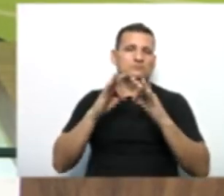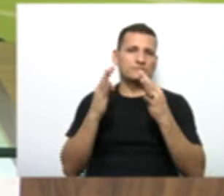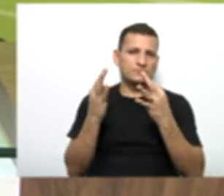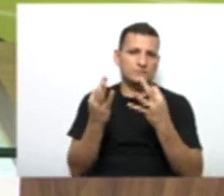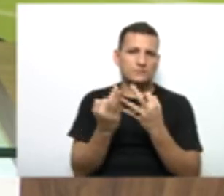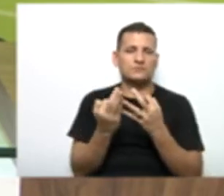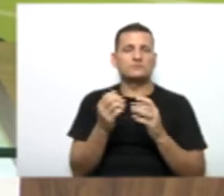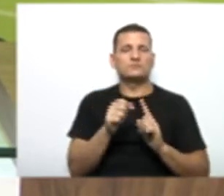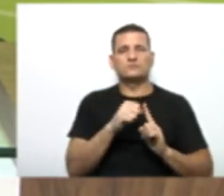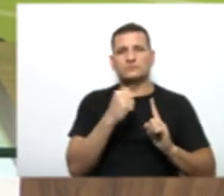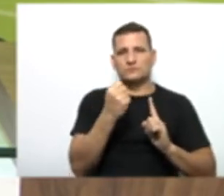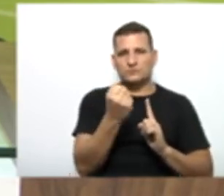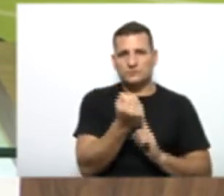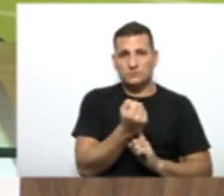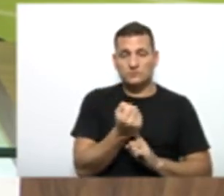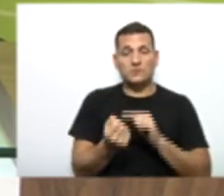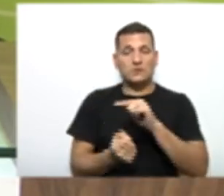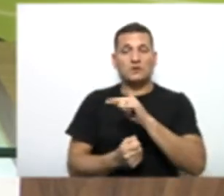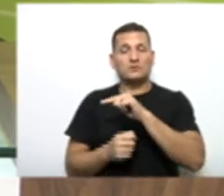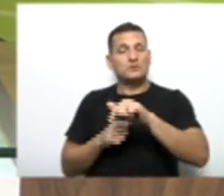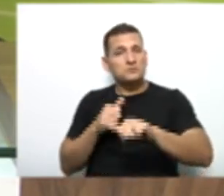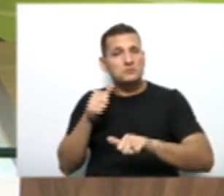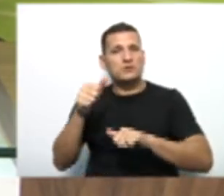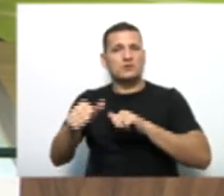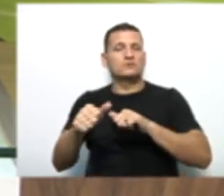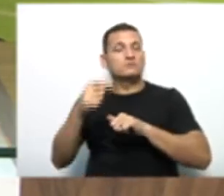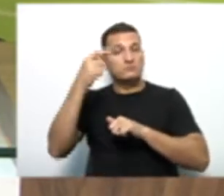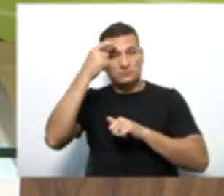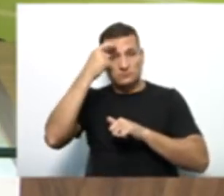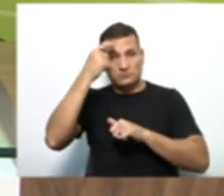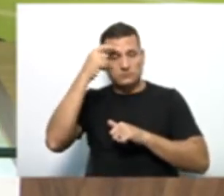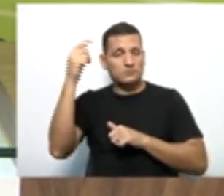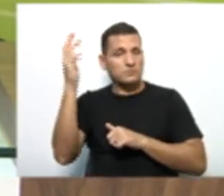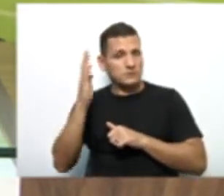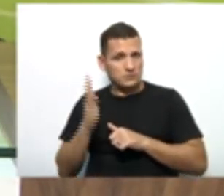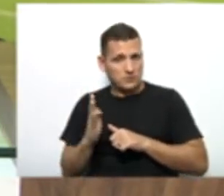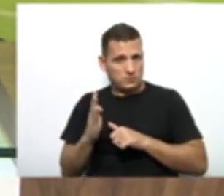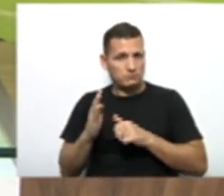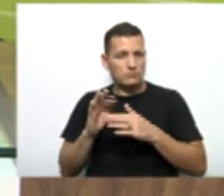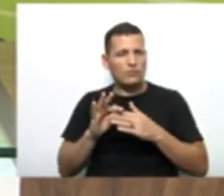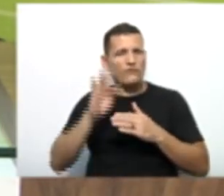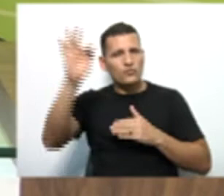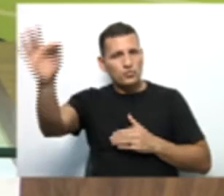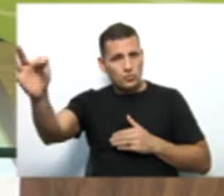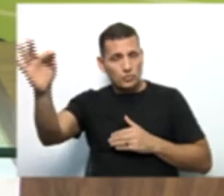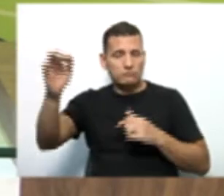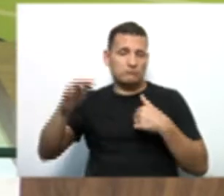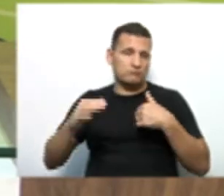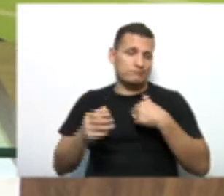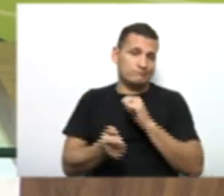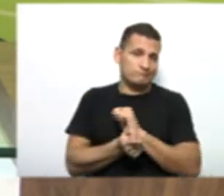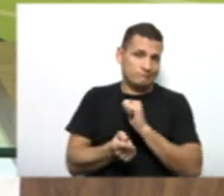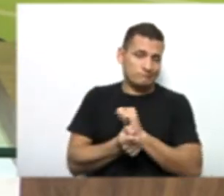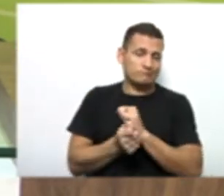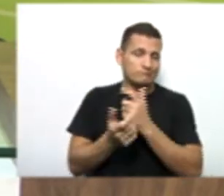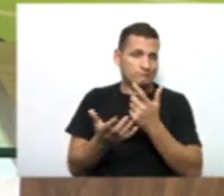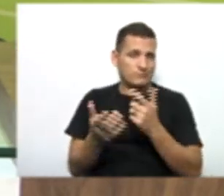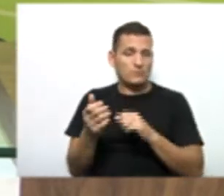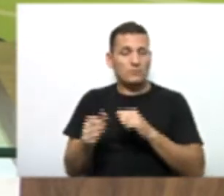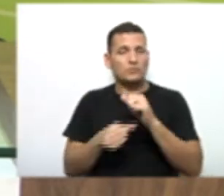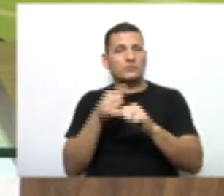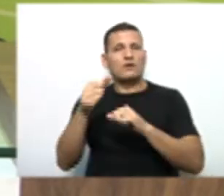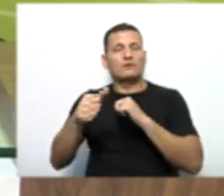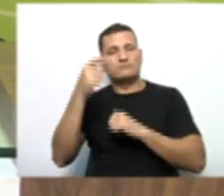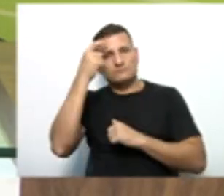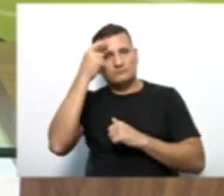sociais. E essa revolução na mentalidade dos brasileiros, daqui a algumas décadas, eu espero, né, que vai mudar a